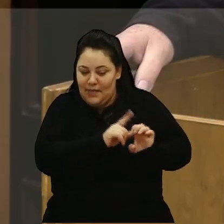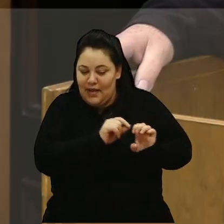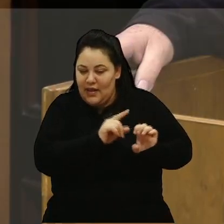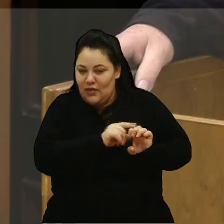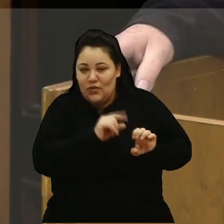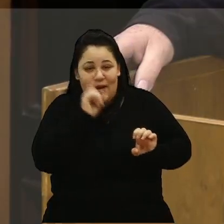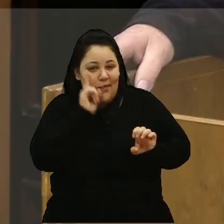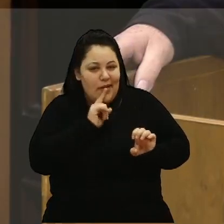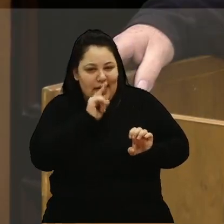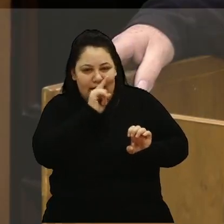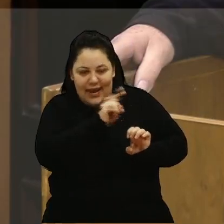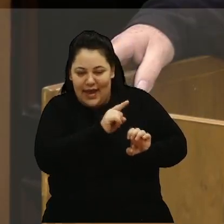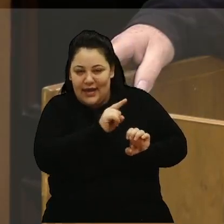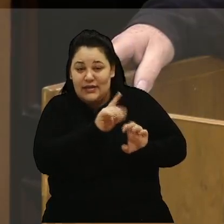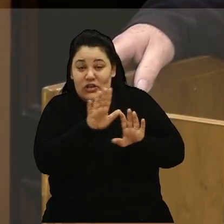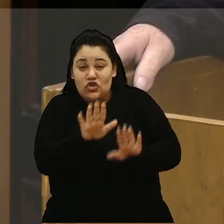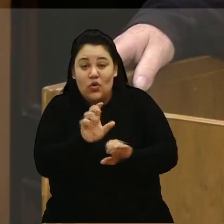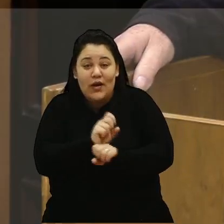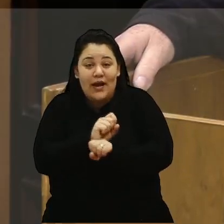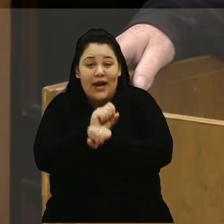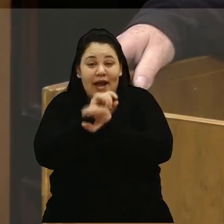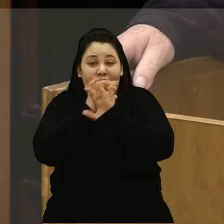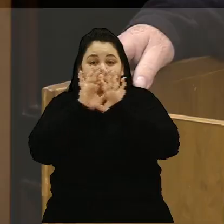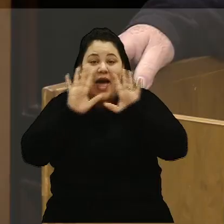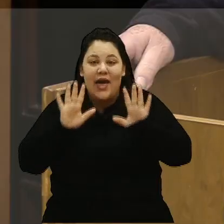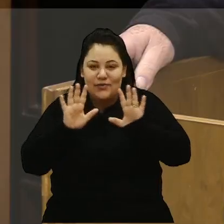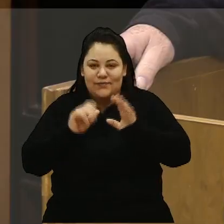norte-americanos deixaram bem claro isso.